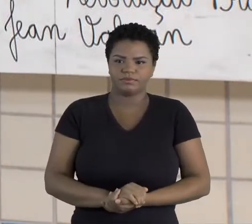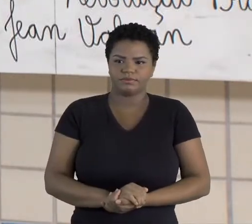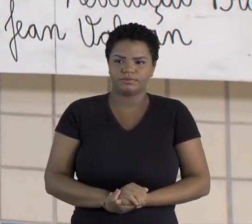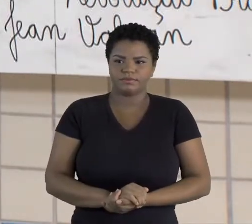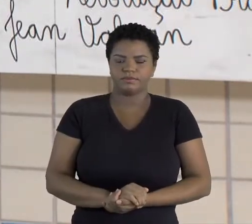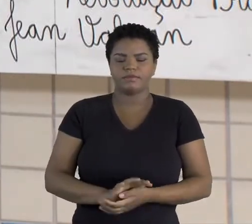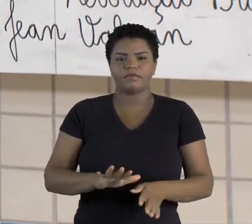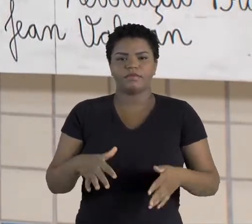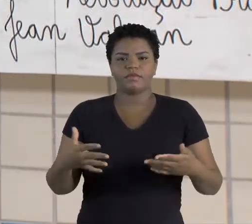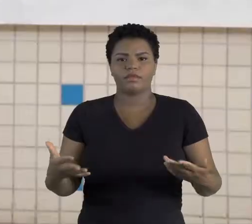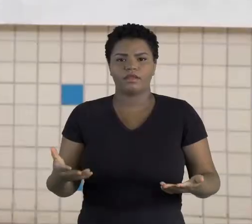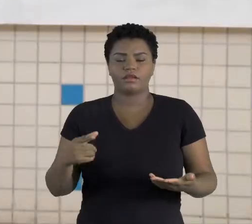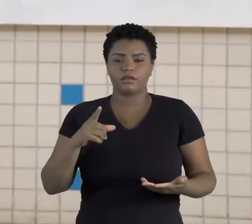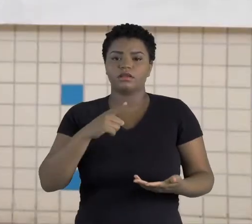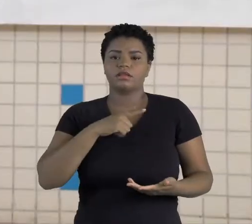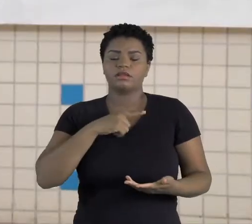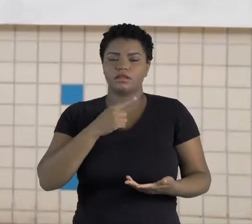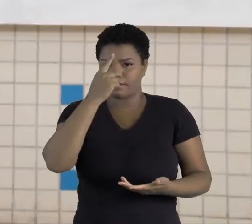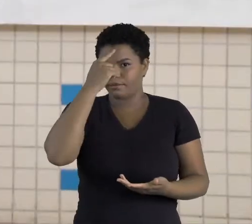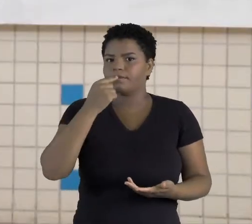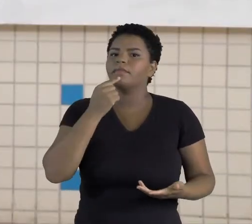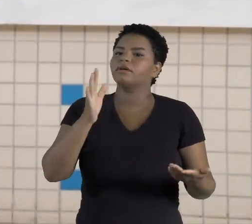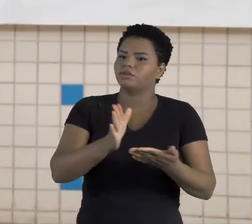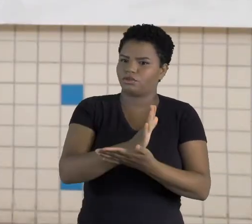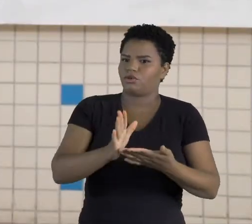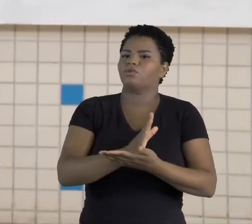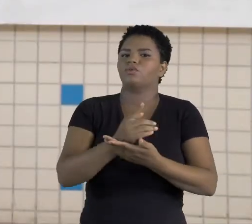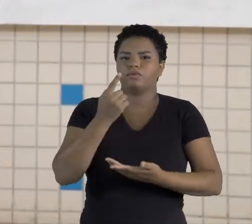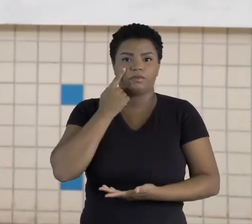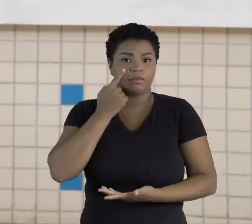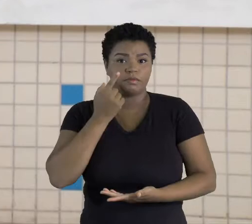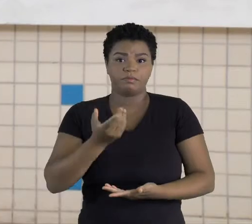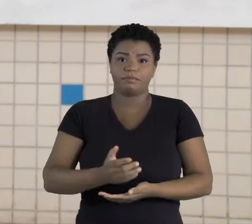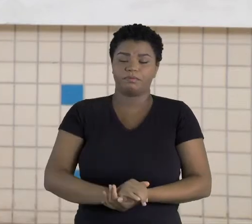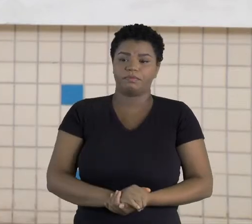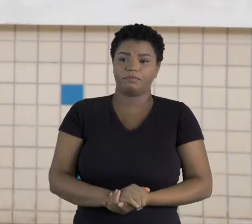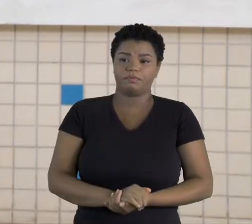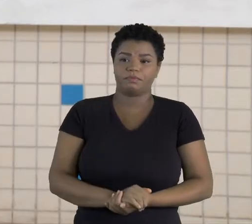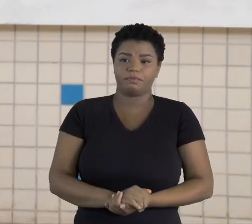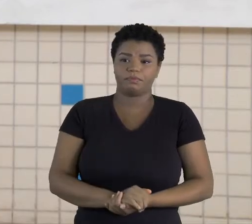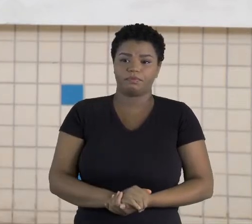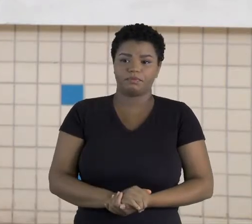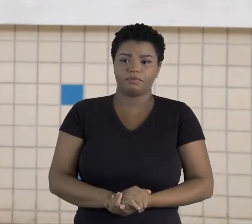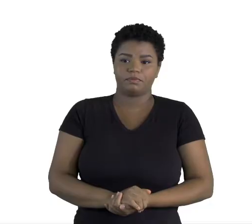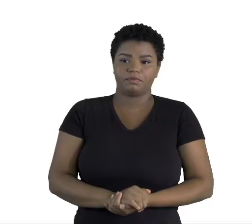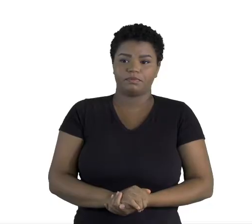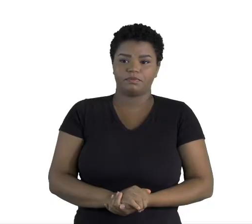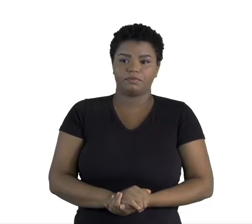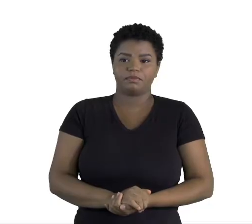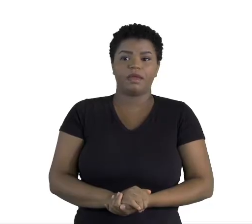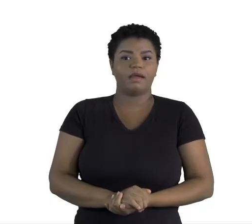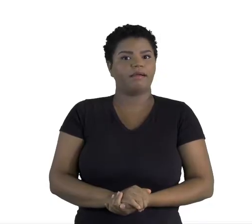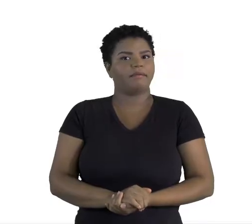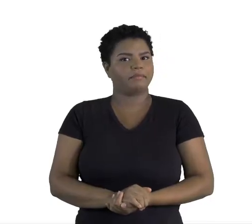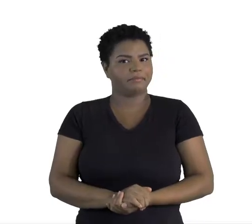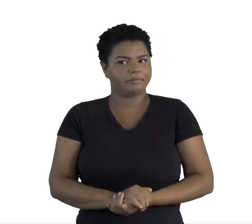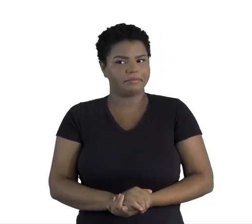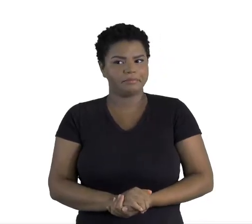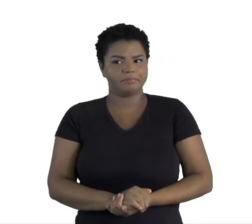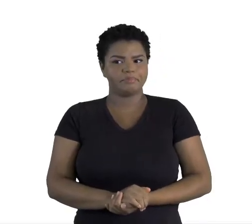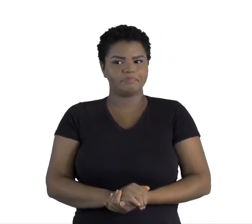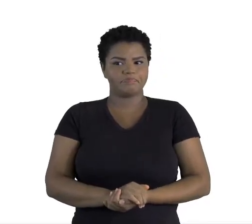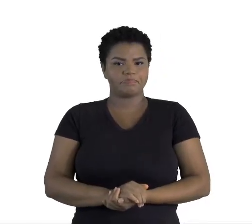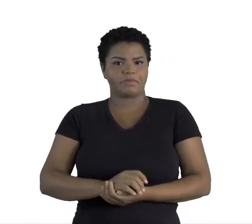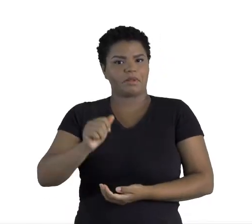nós temos algumas imagens também. Vamos ver a próxima imagem? Olha só aí. Esse é o